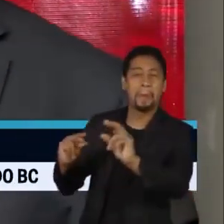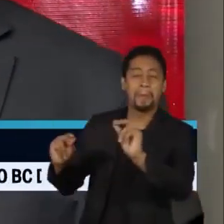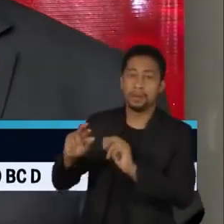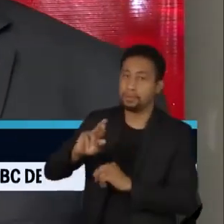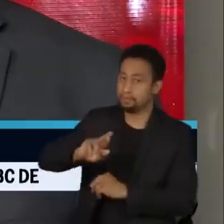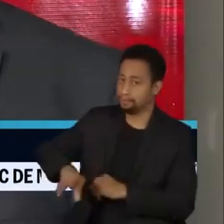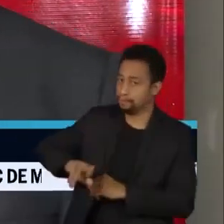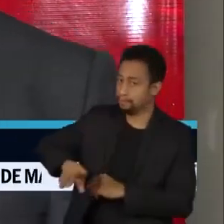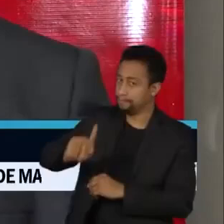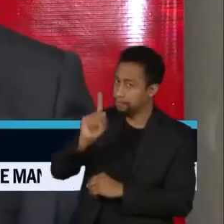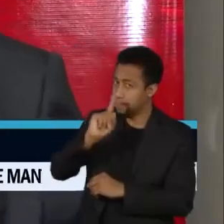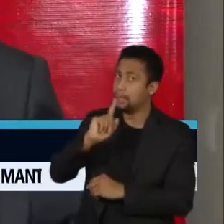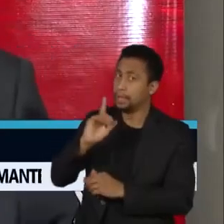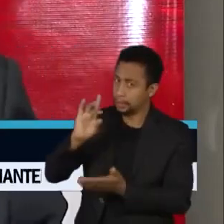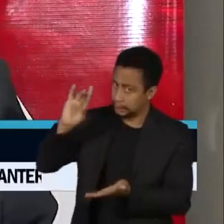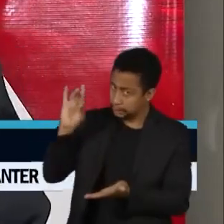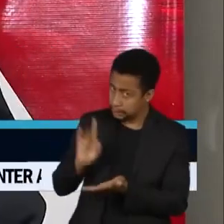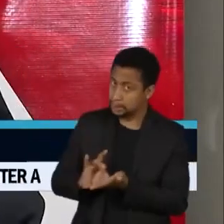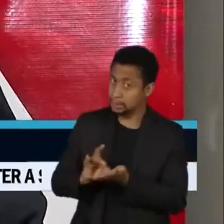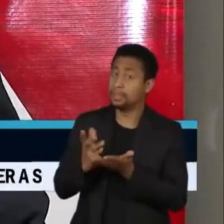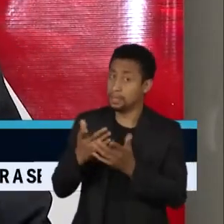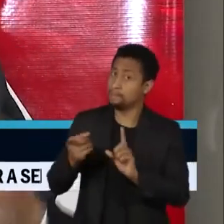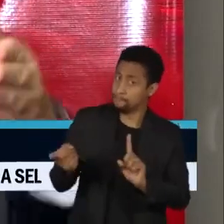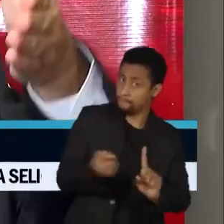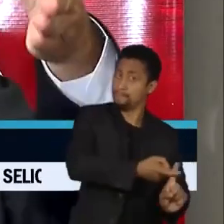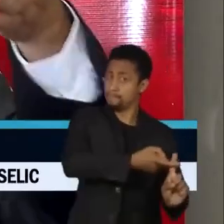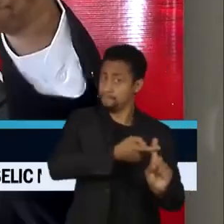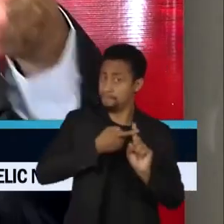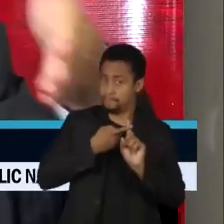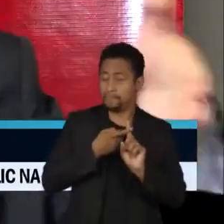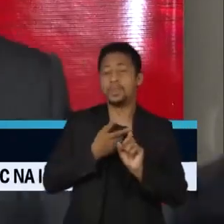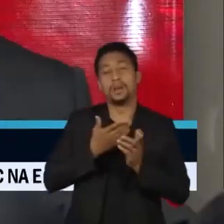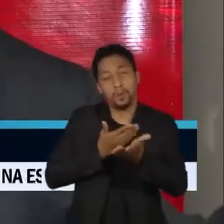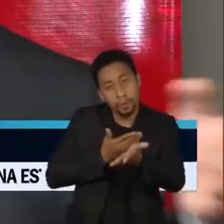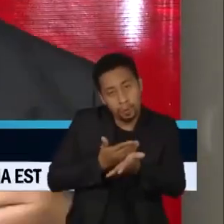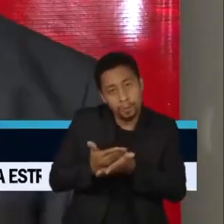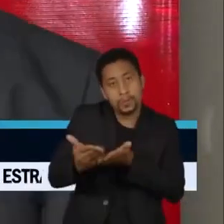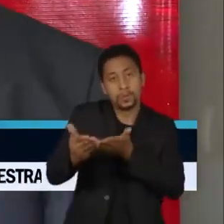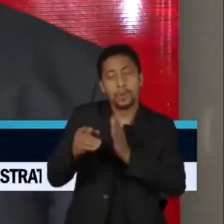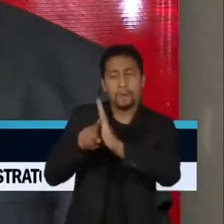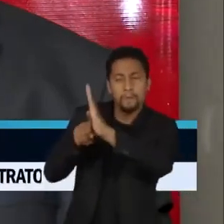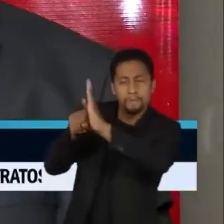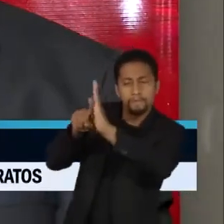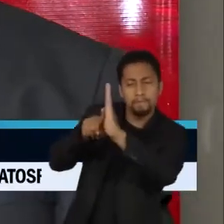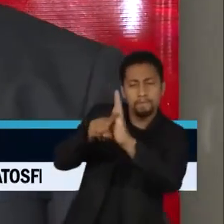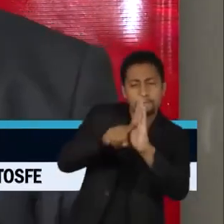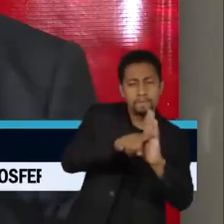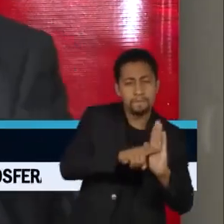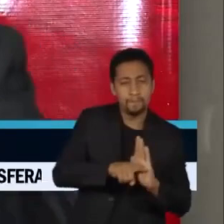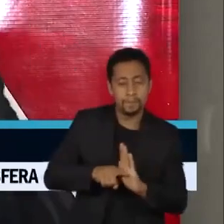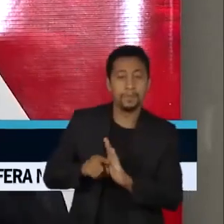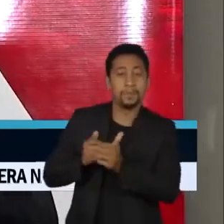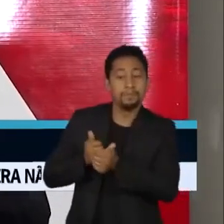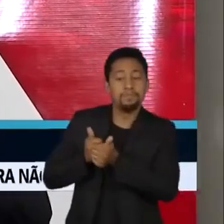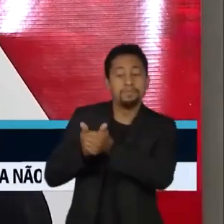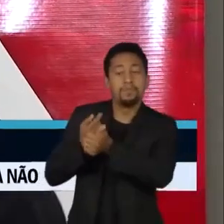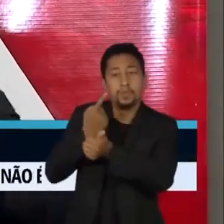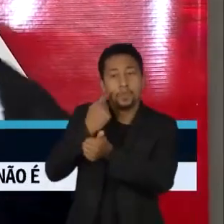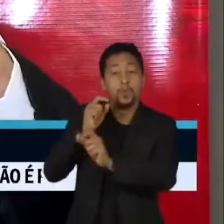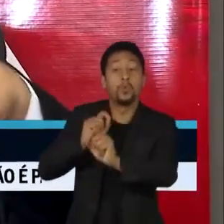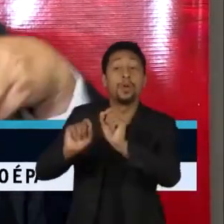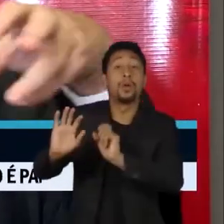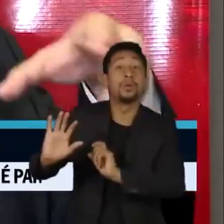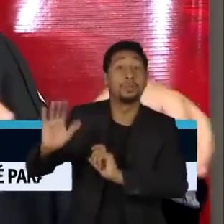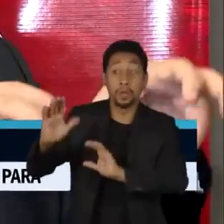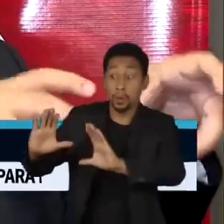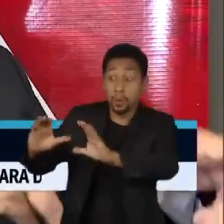consistência. Em razão disto, houve o acompanhamento investigativo, que constatou que